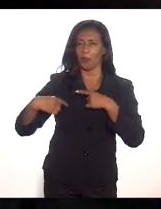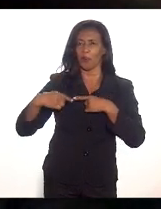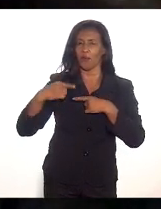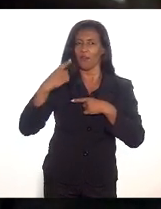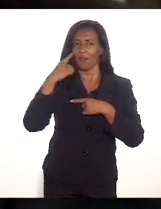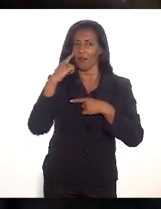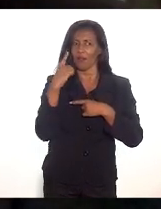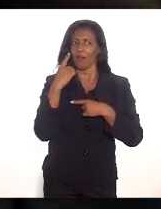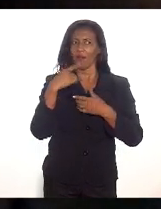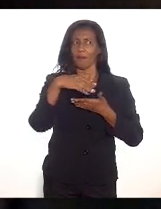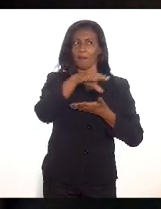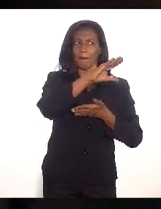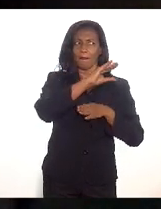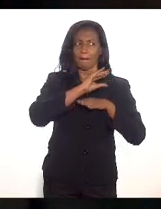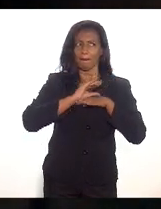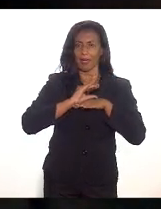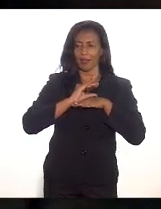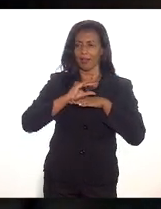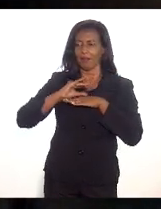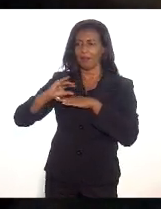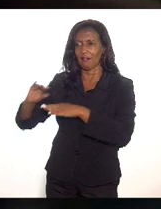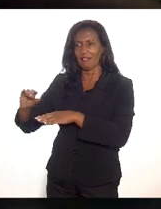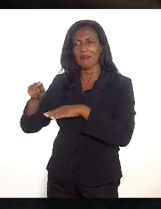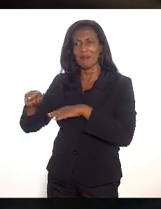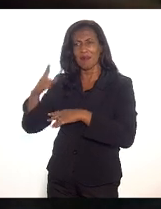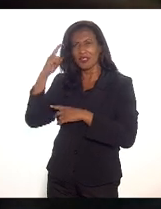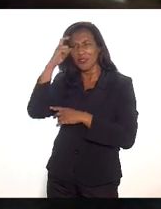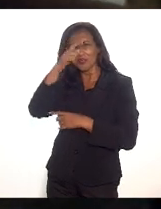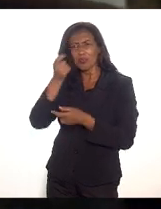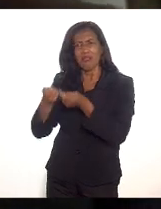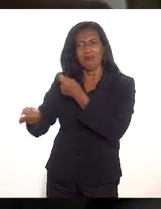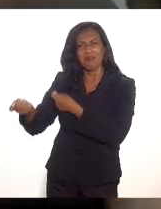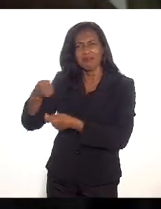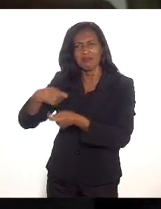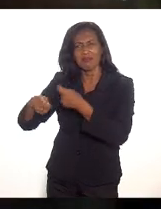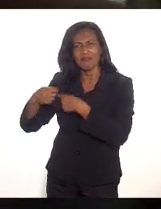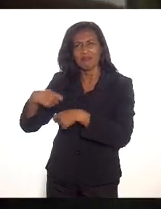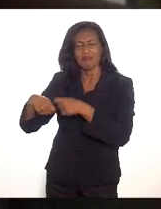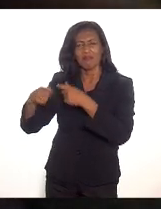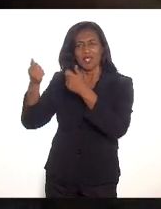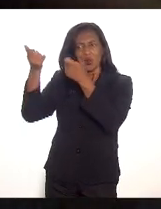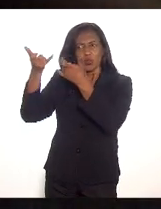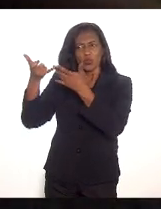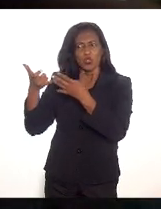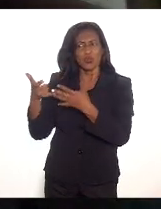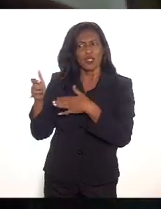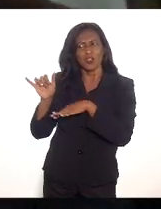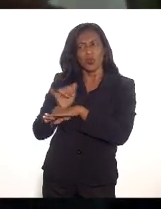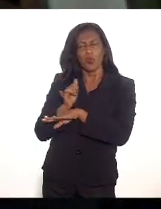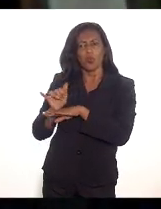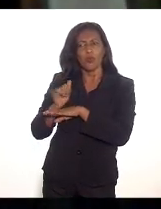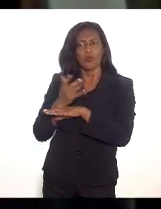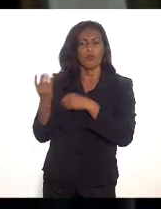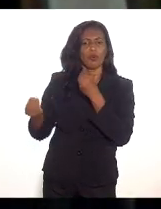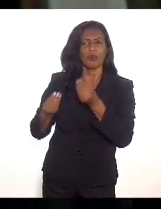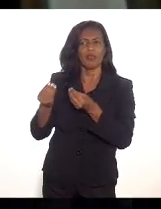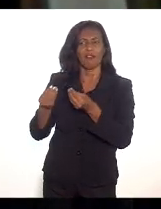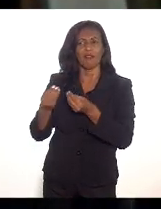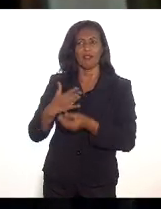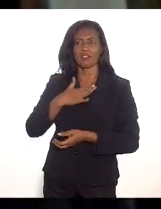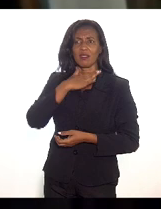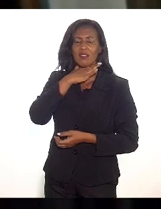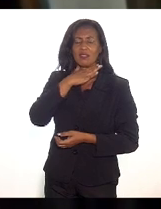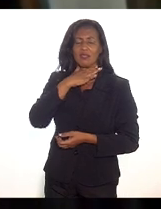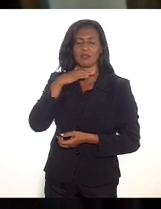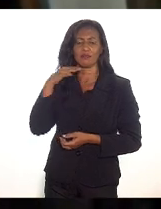recurso para poder dificultar os seus investimentos, para justificar, de alguma forma, a sua incompetência